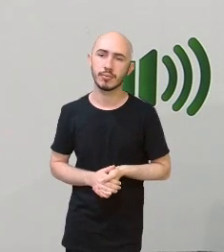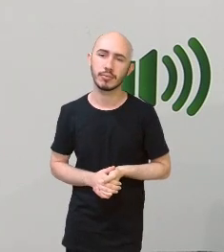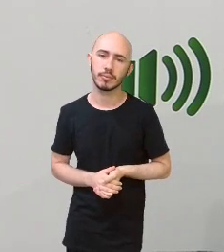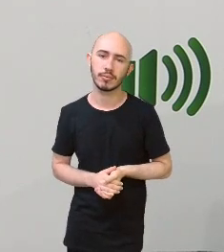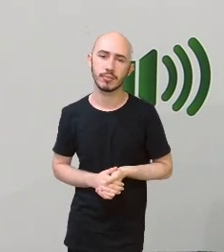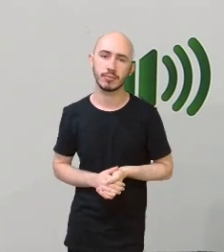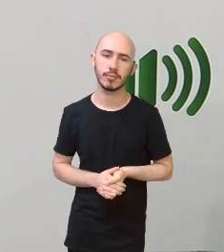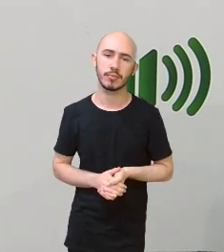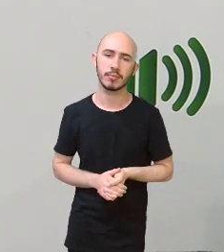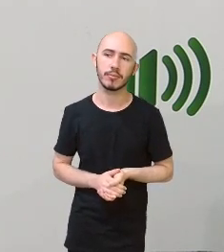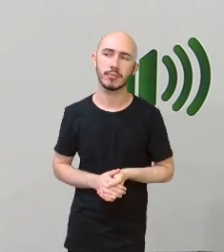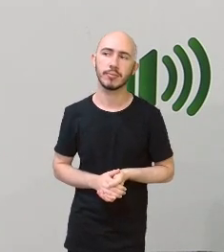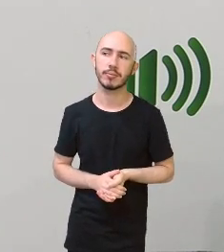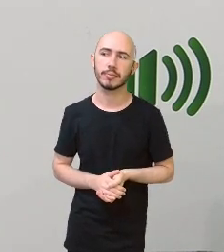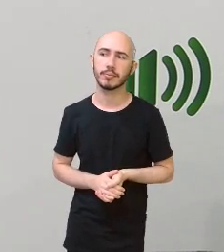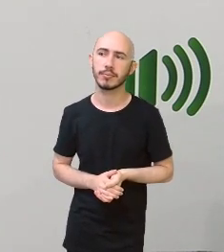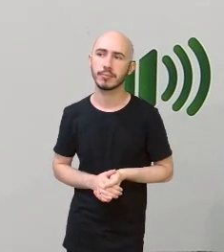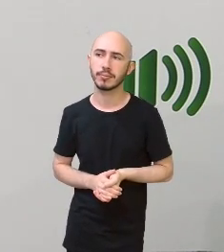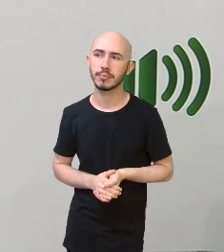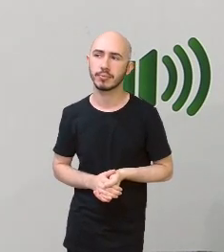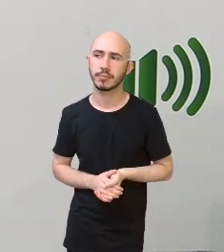folha, né, do dicionário.